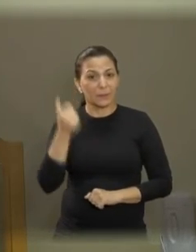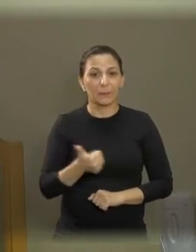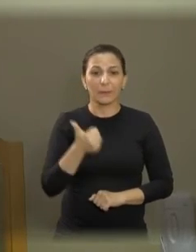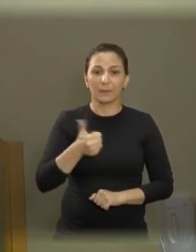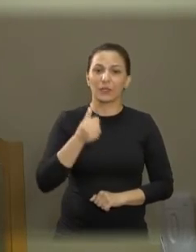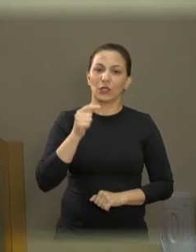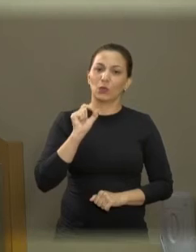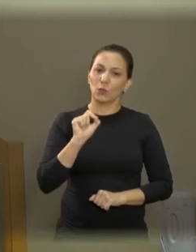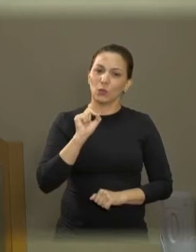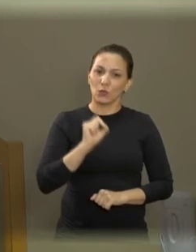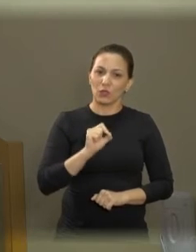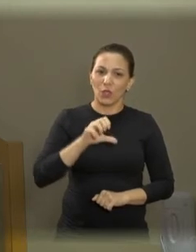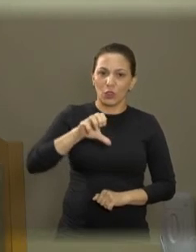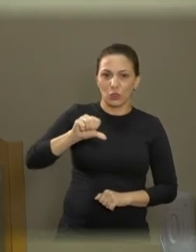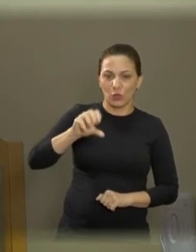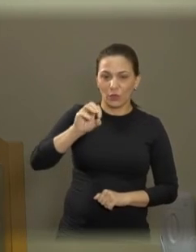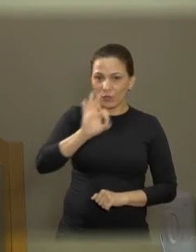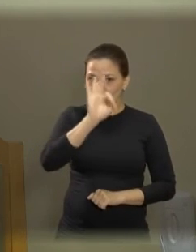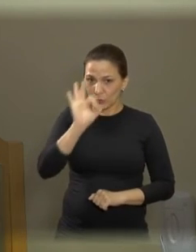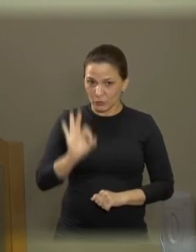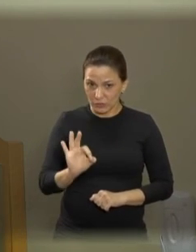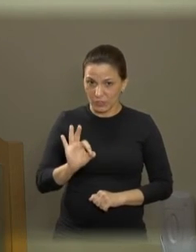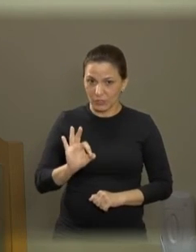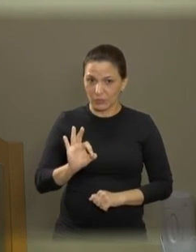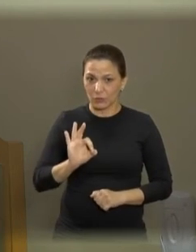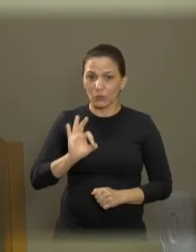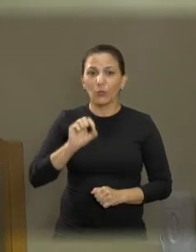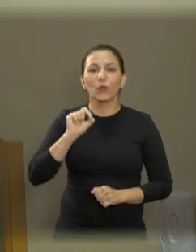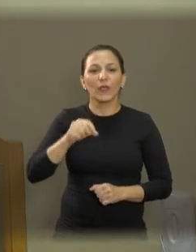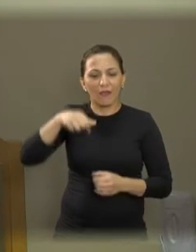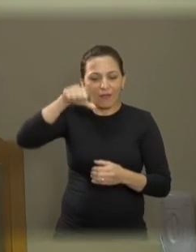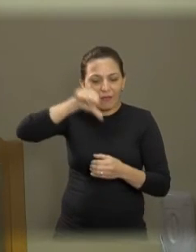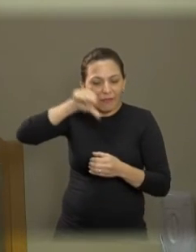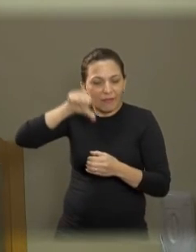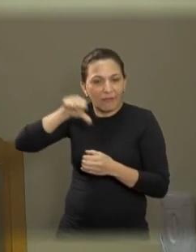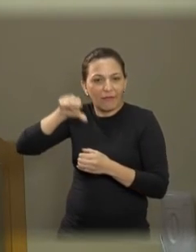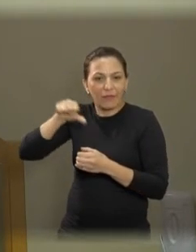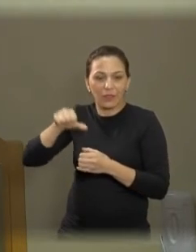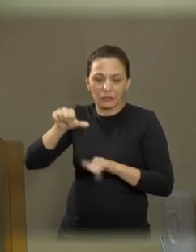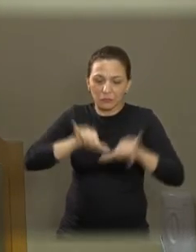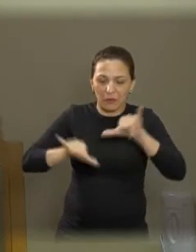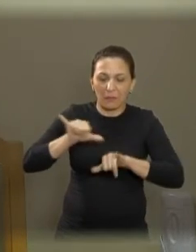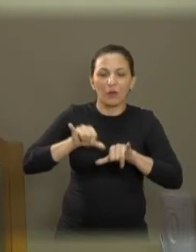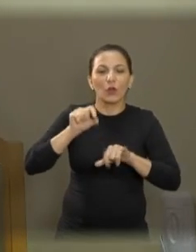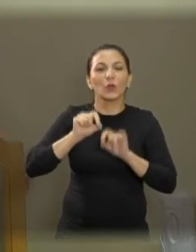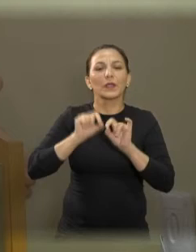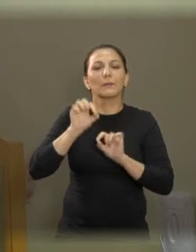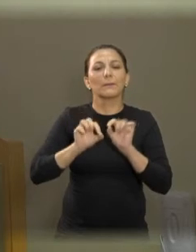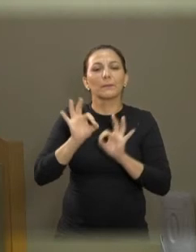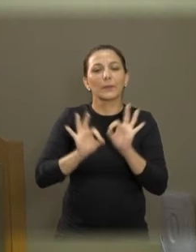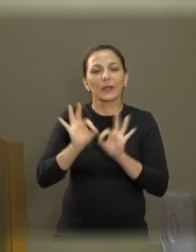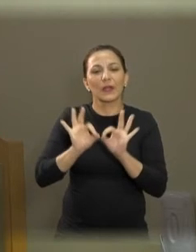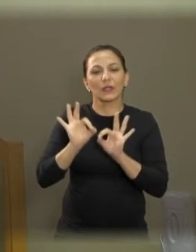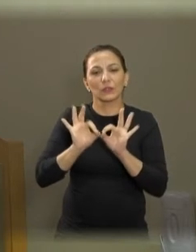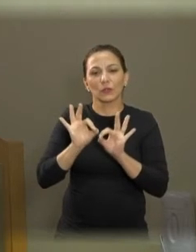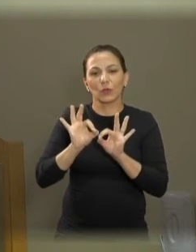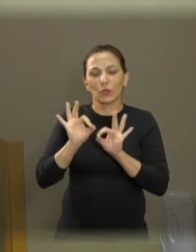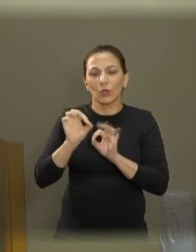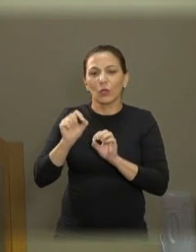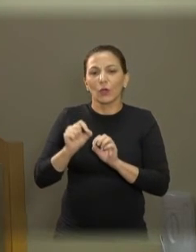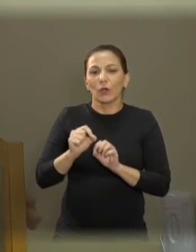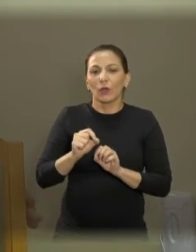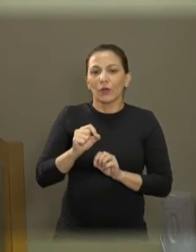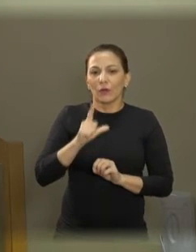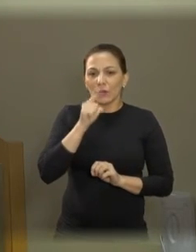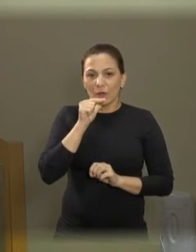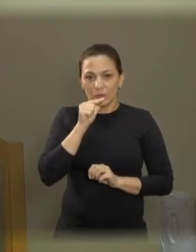shampoo, 90% daquela fórmula é água. Coloco água. Agora, a água tem que ter qualidade, se